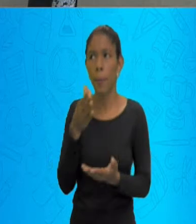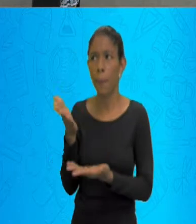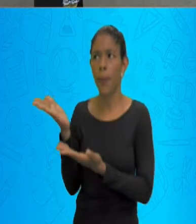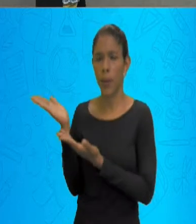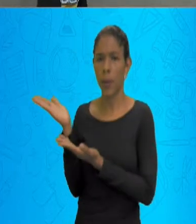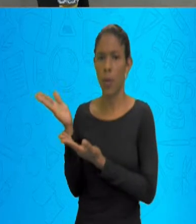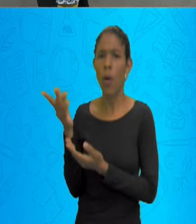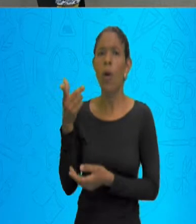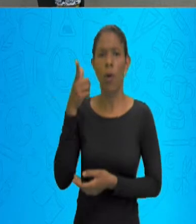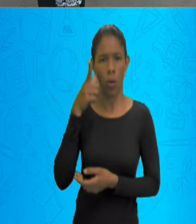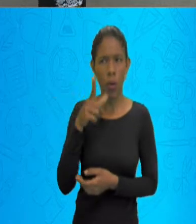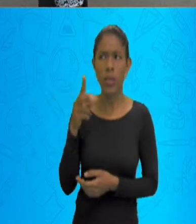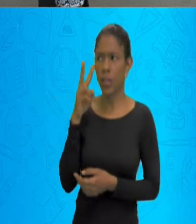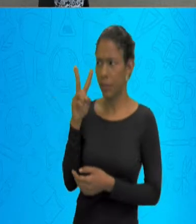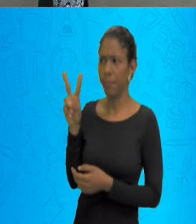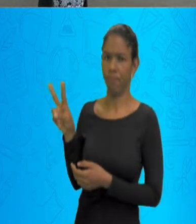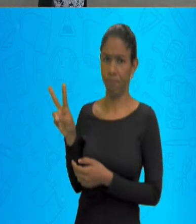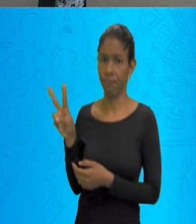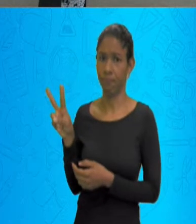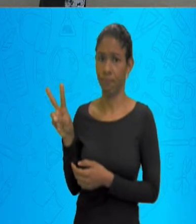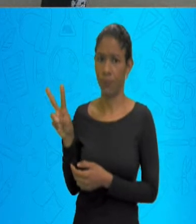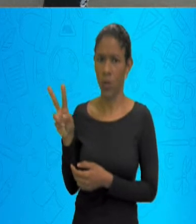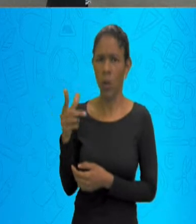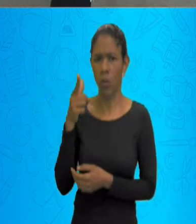se não for com um olhar mais,